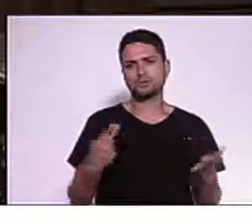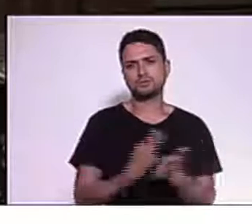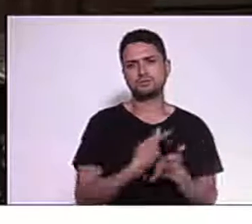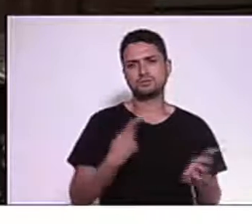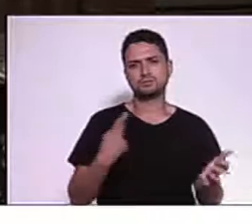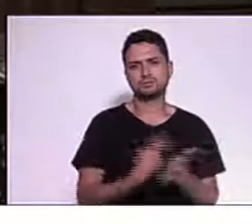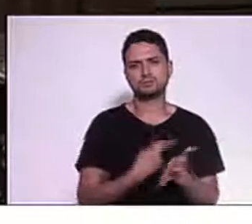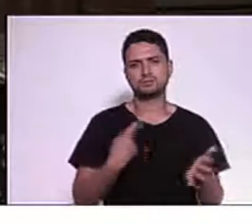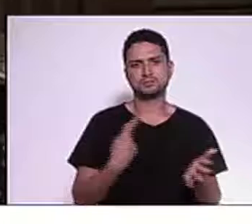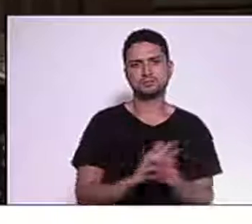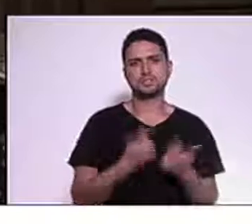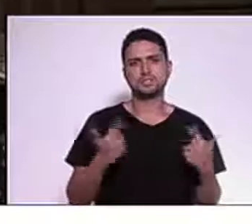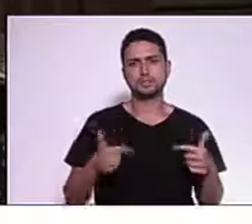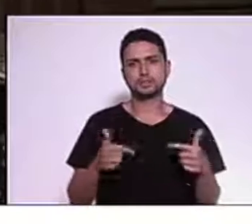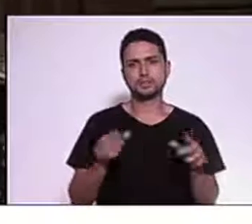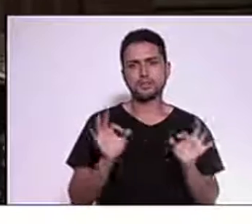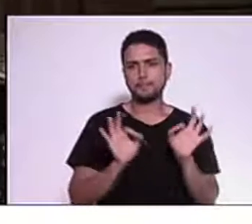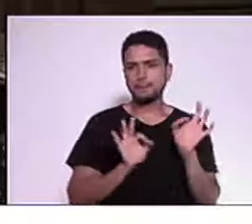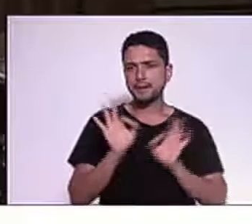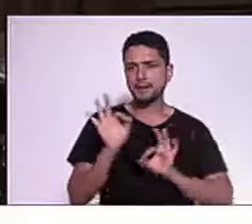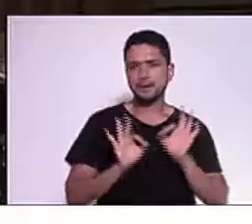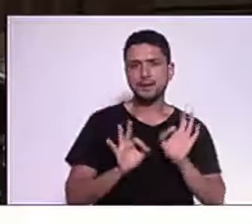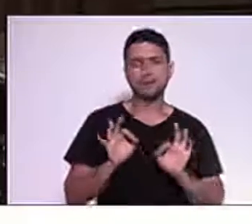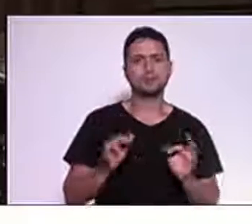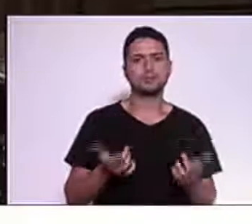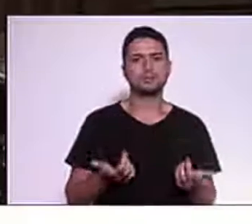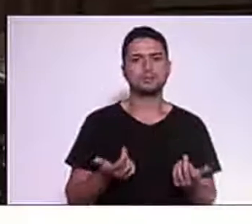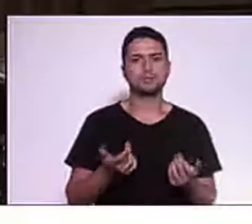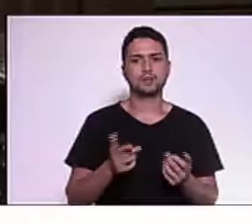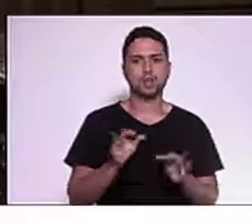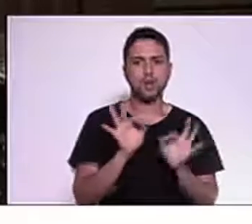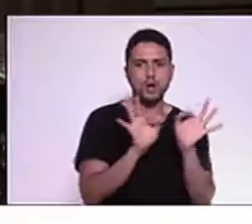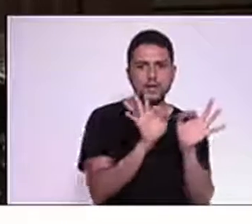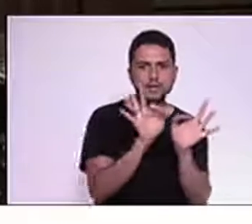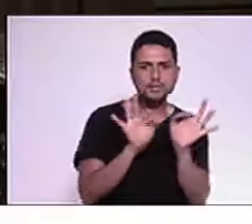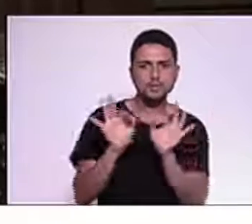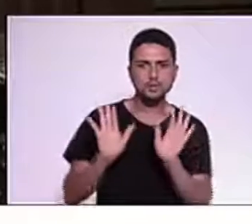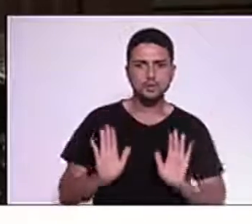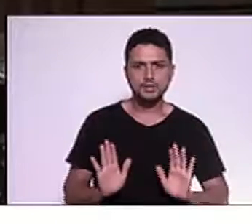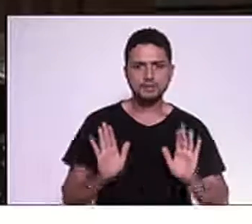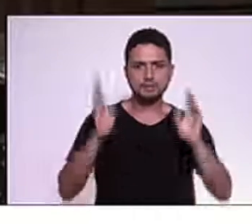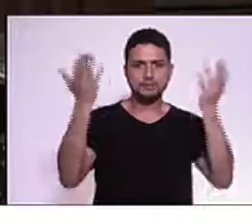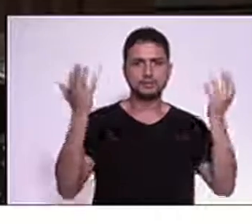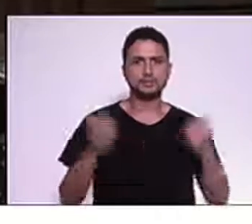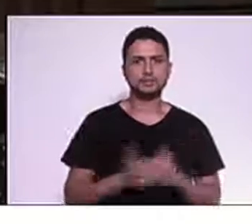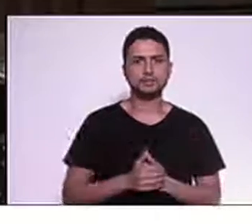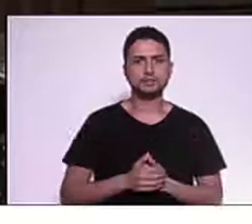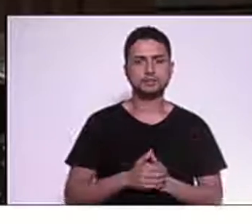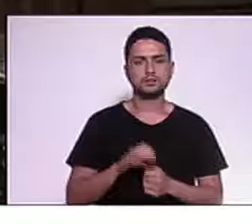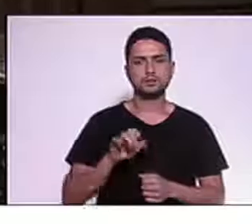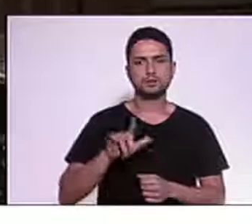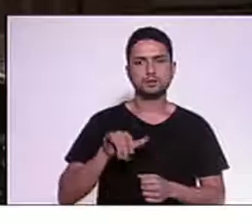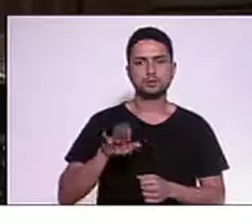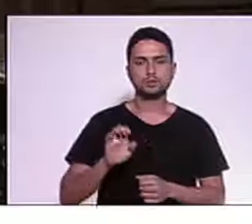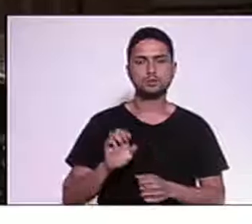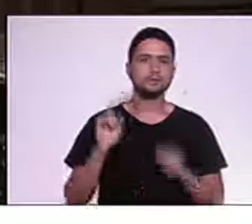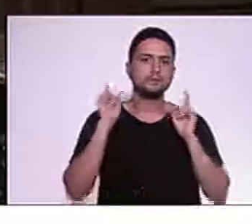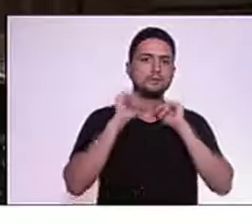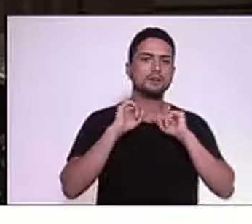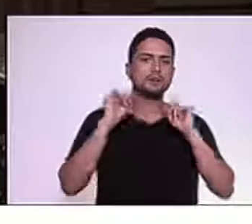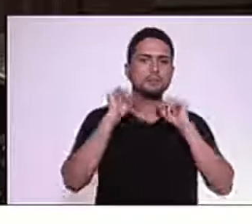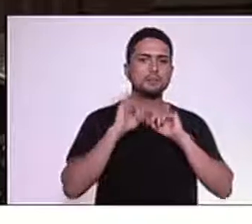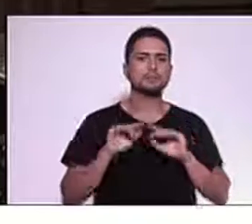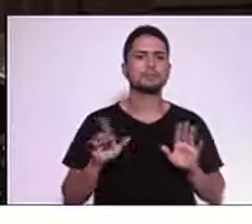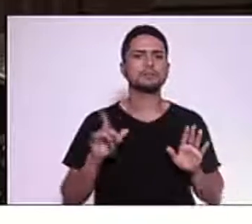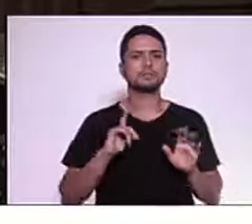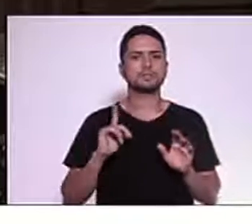total despreparo dos organizadores daquele evento. O clube teve o cuidado de fazer